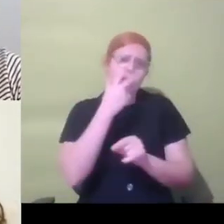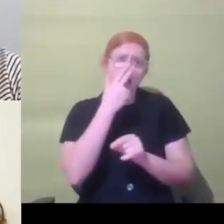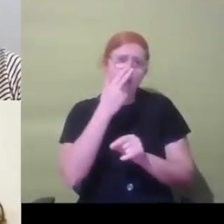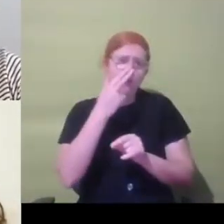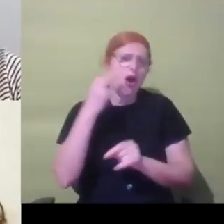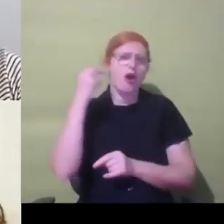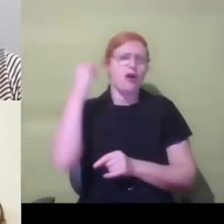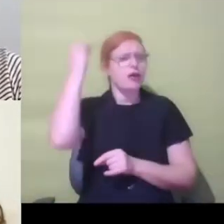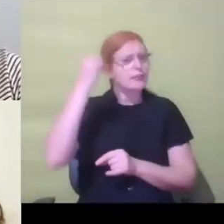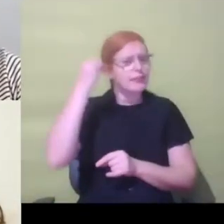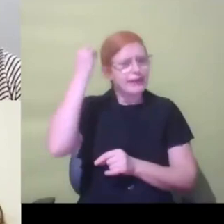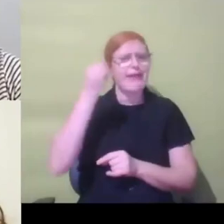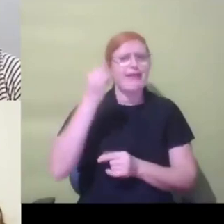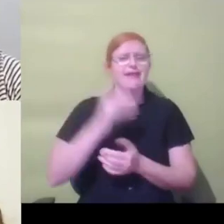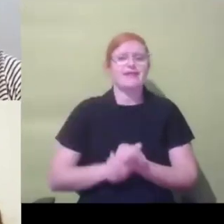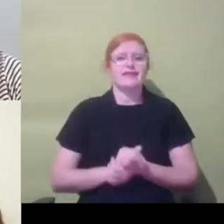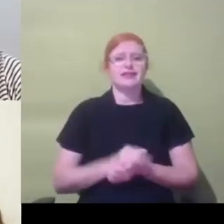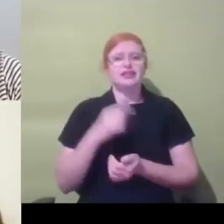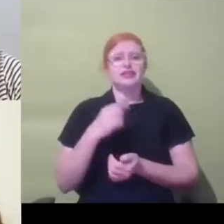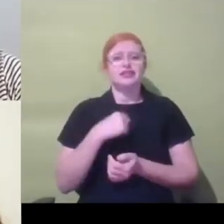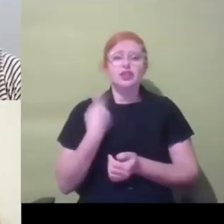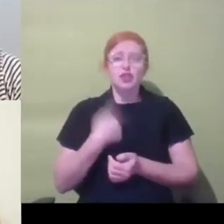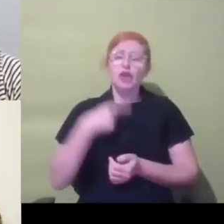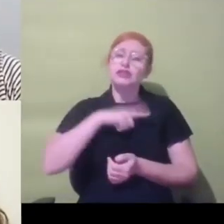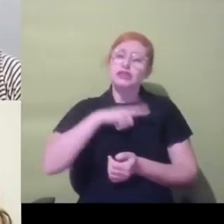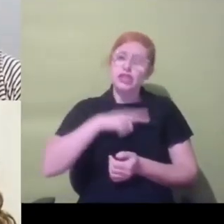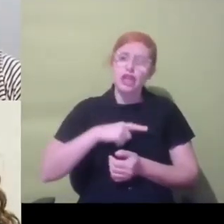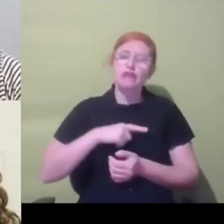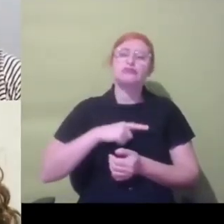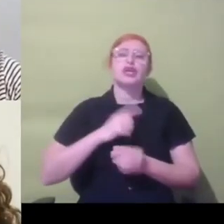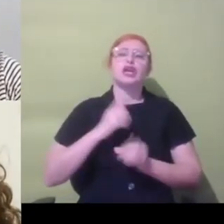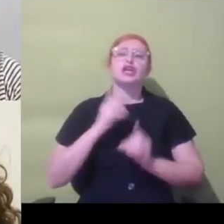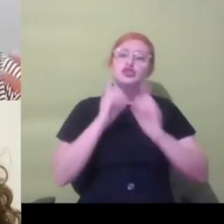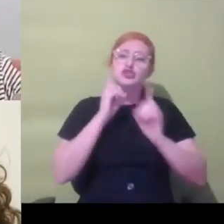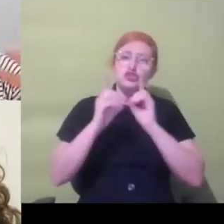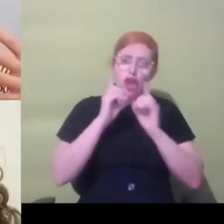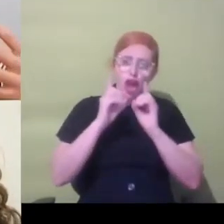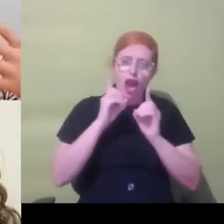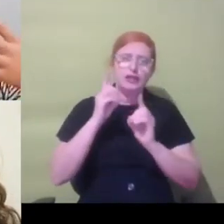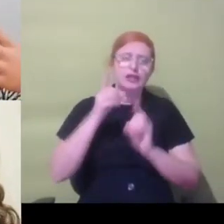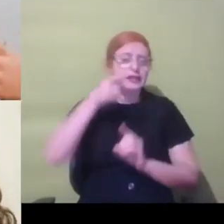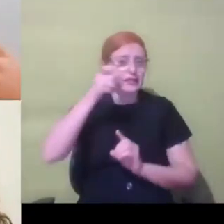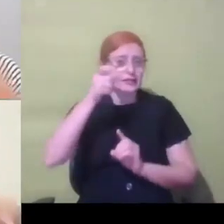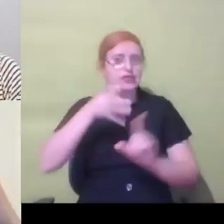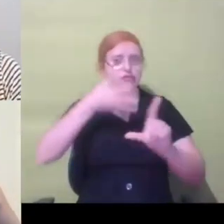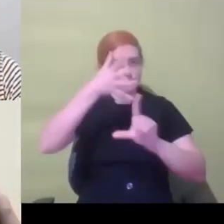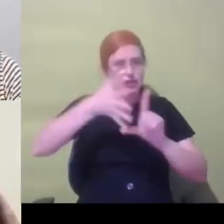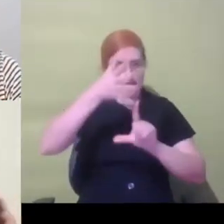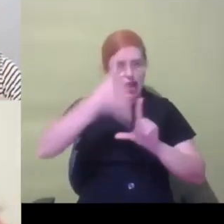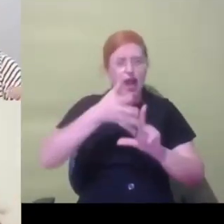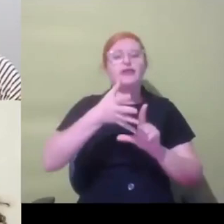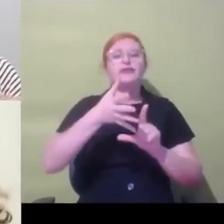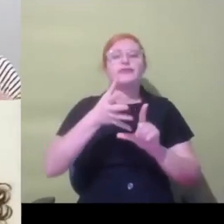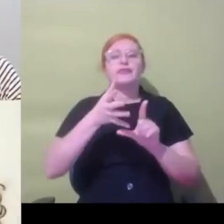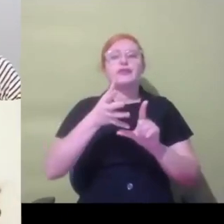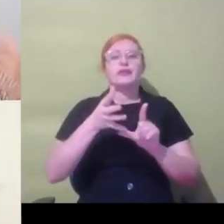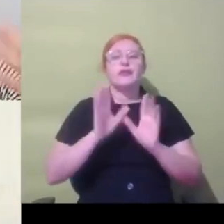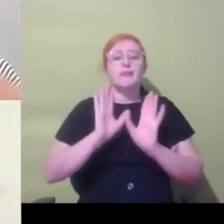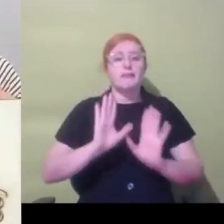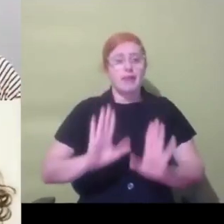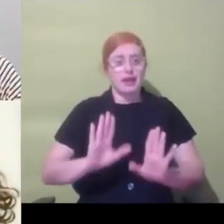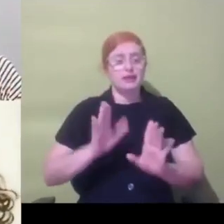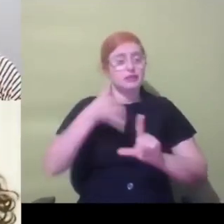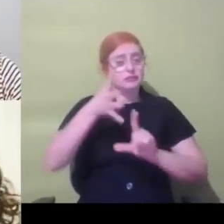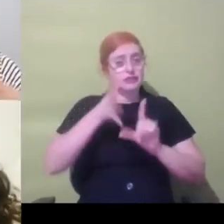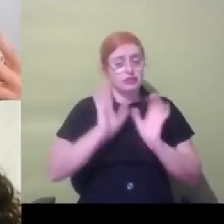experiências, assim. A gente teve diálogos bem interessantes nos webinários. Os webinários, gente, foram mais fechados para a rede, porque